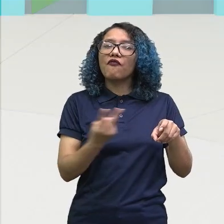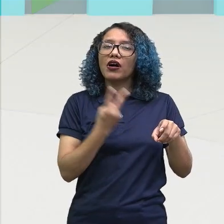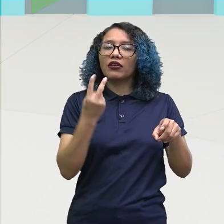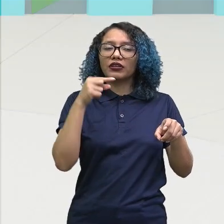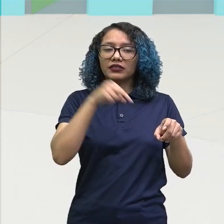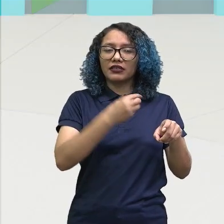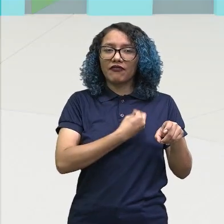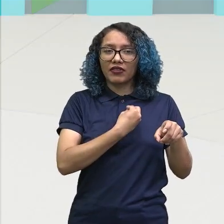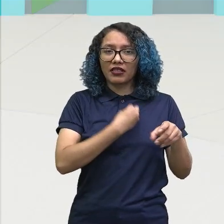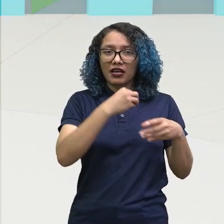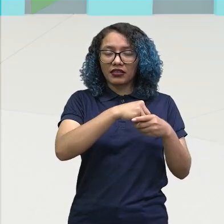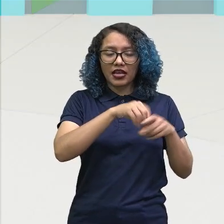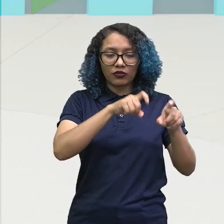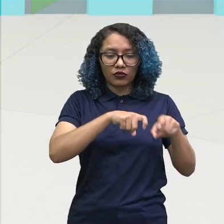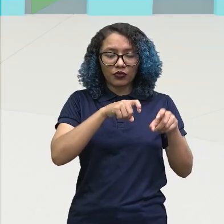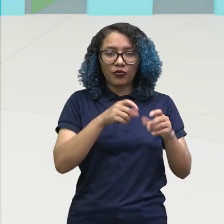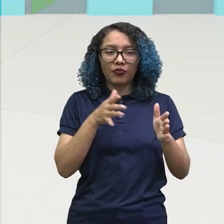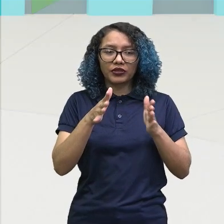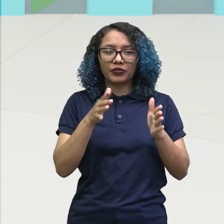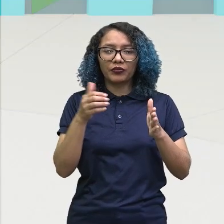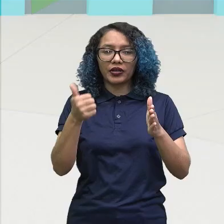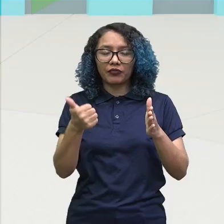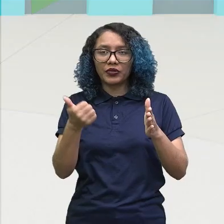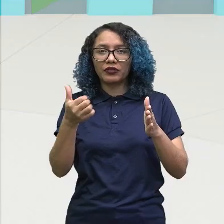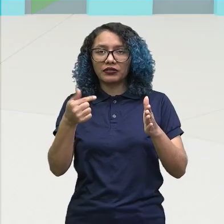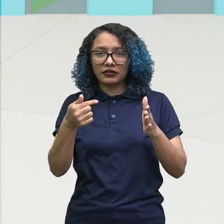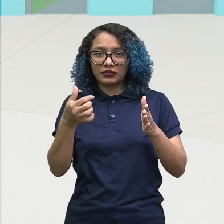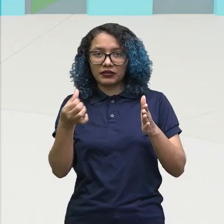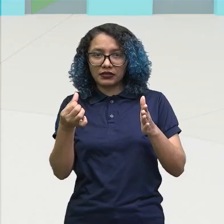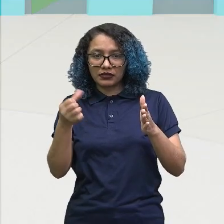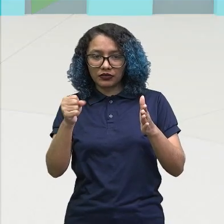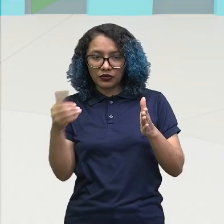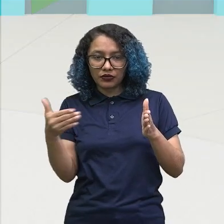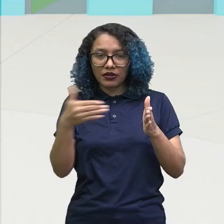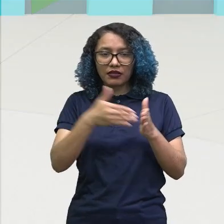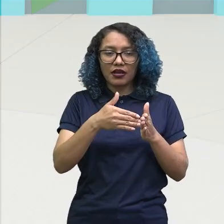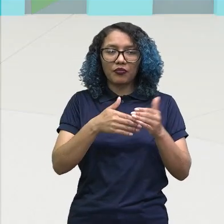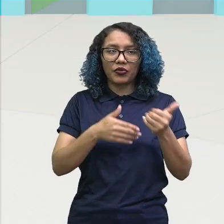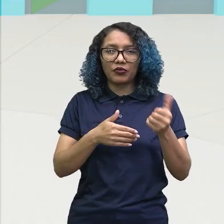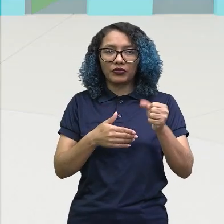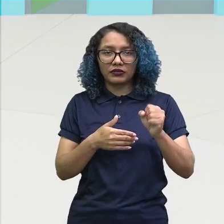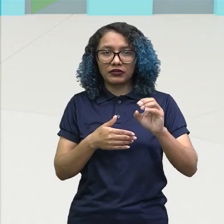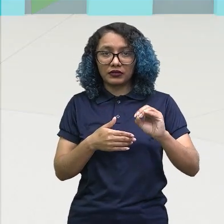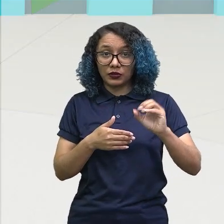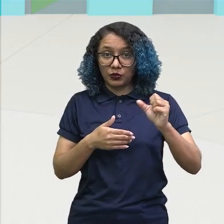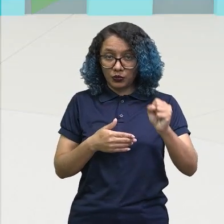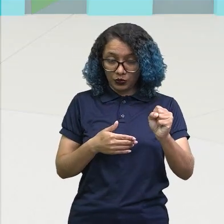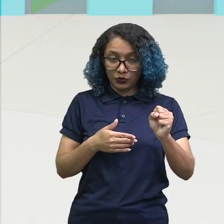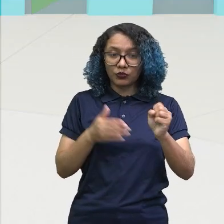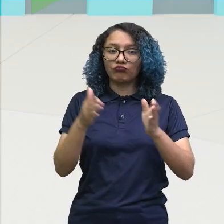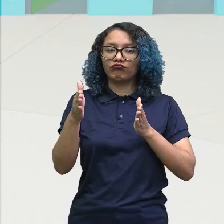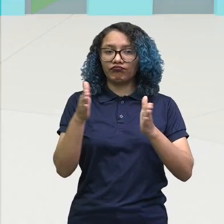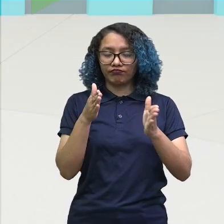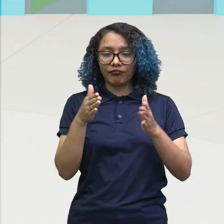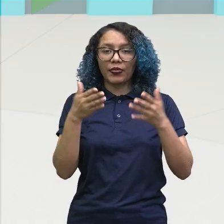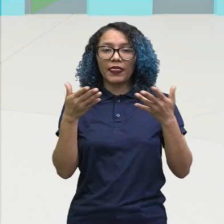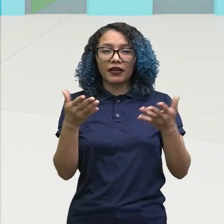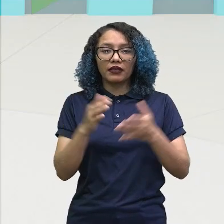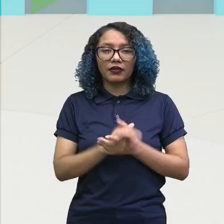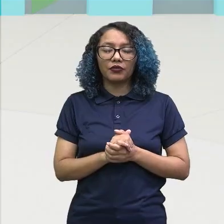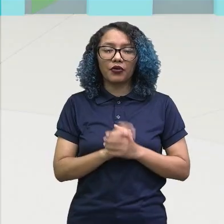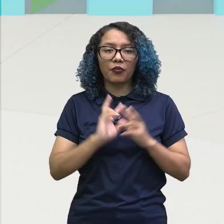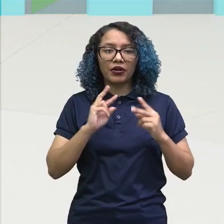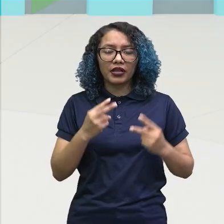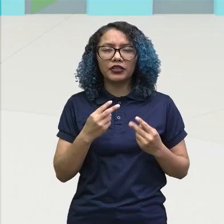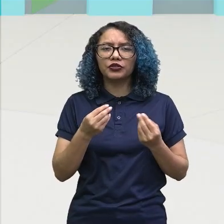valorizada. Isso vai acontecer ali de 1768 a 1808, ok? E aí o homem vai